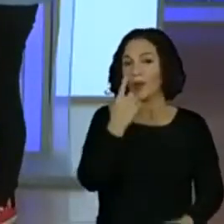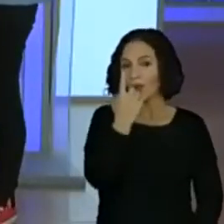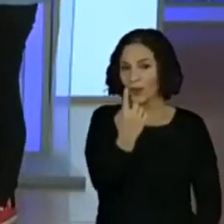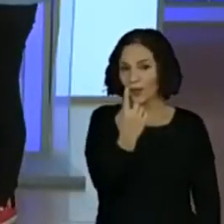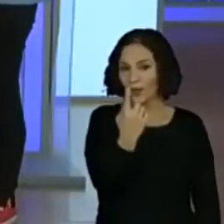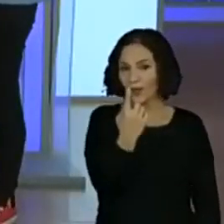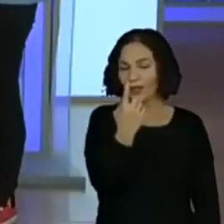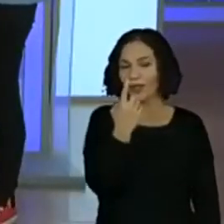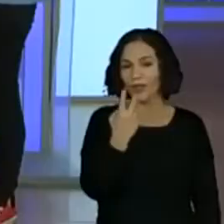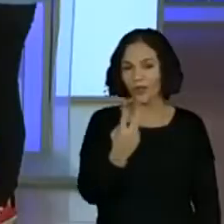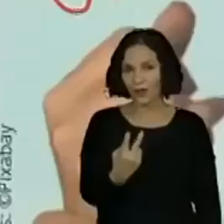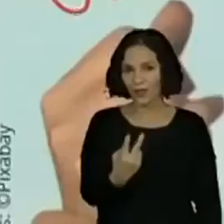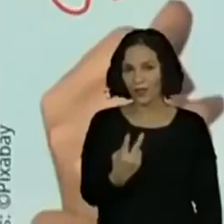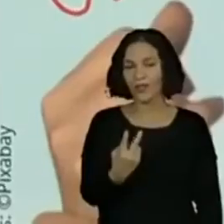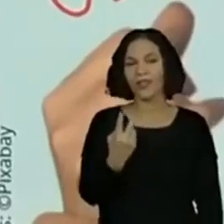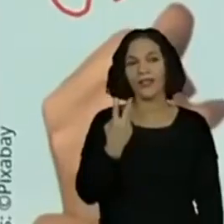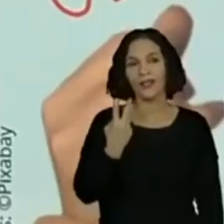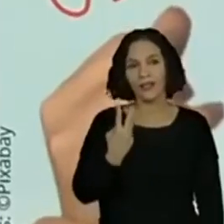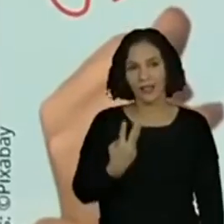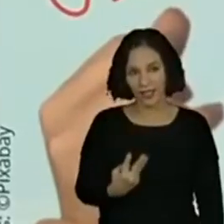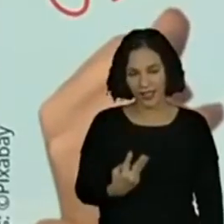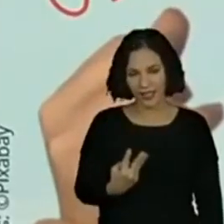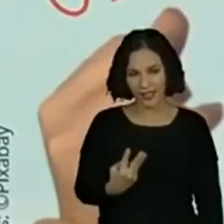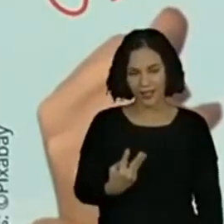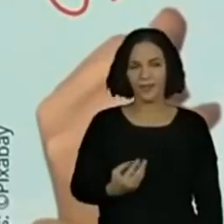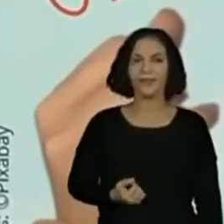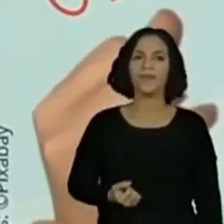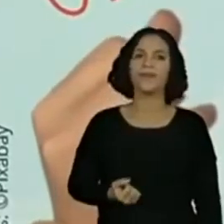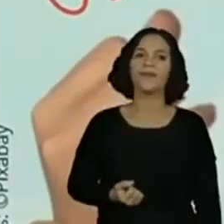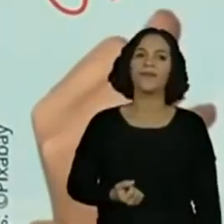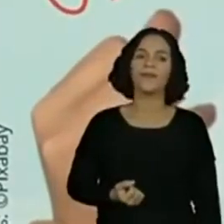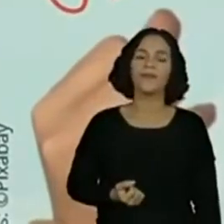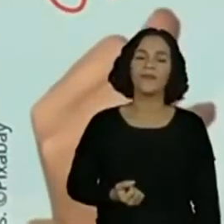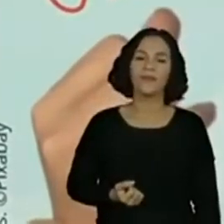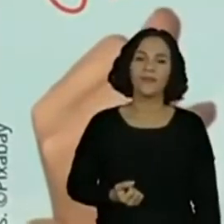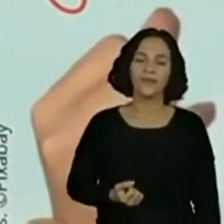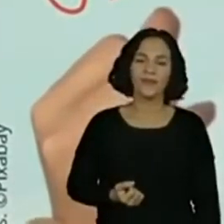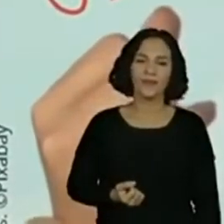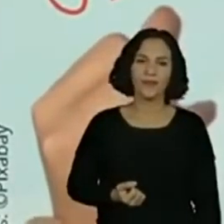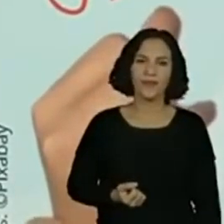1, 2, 3.